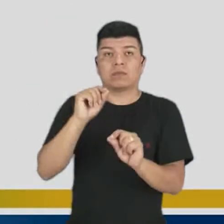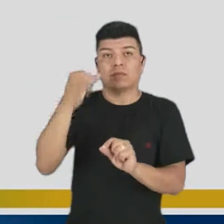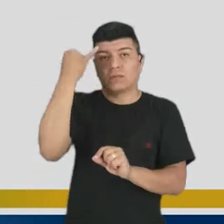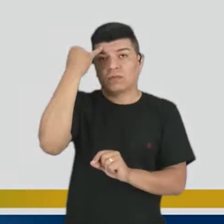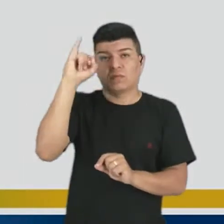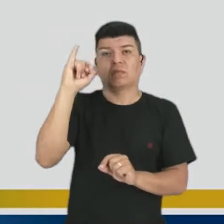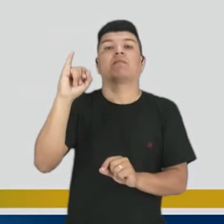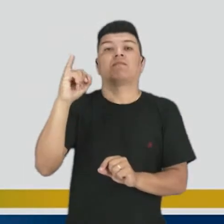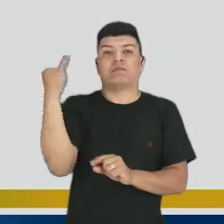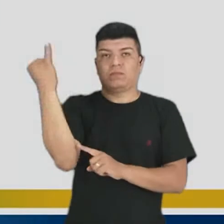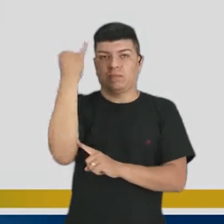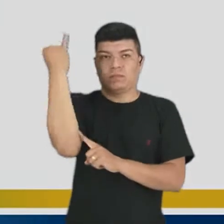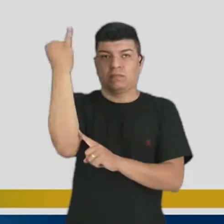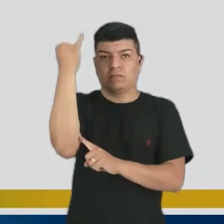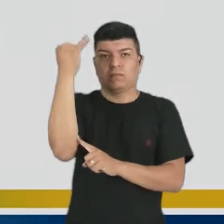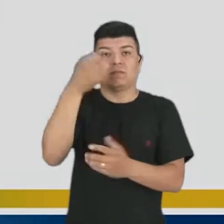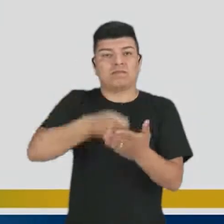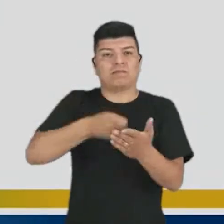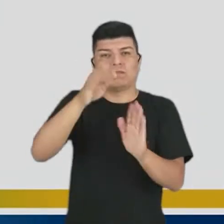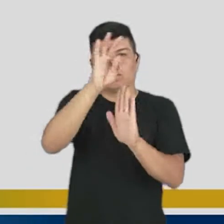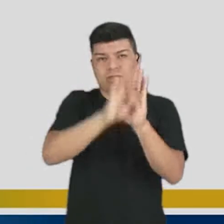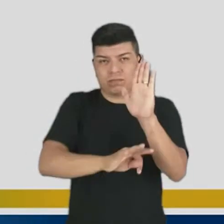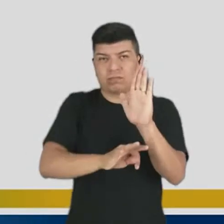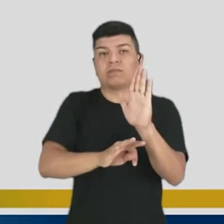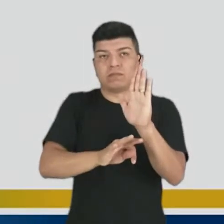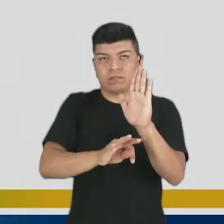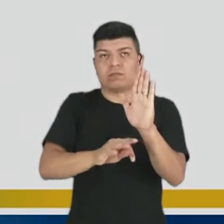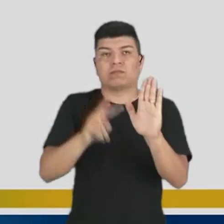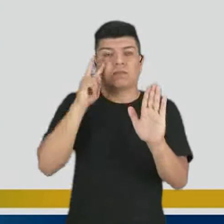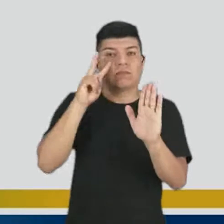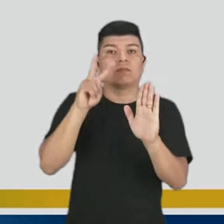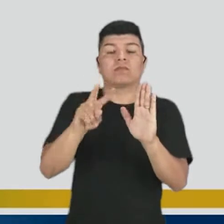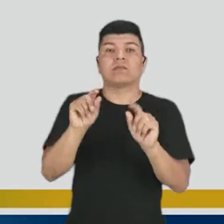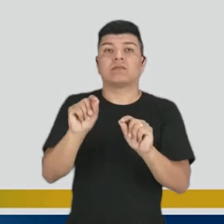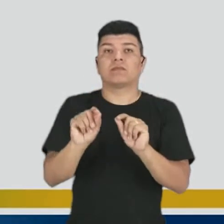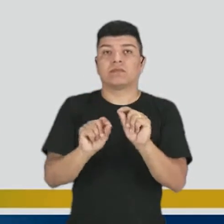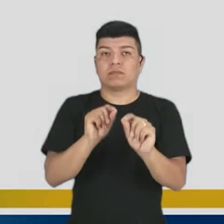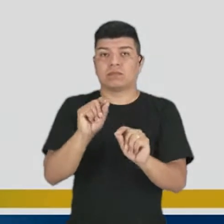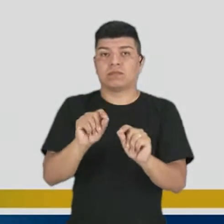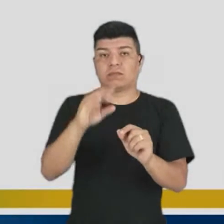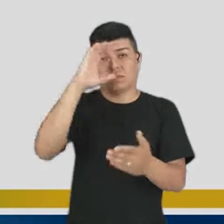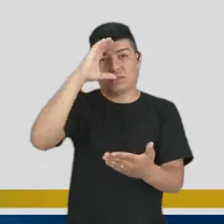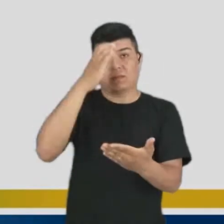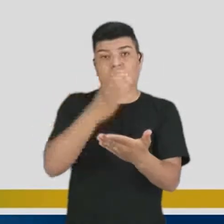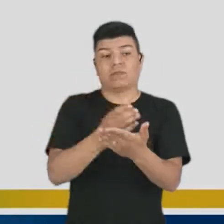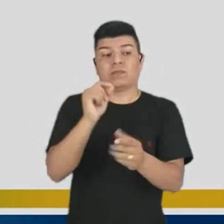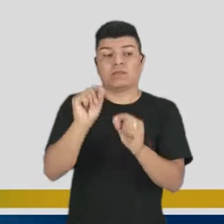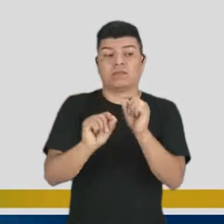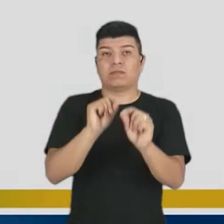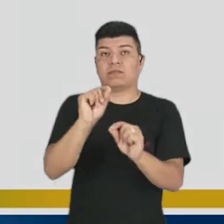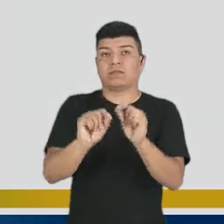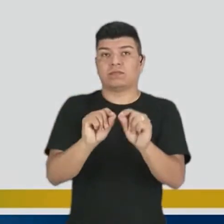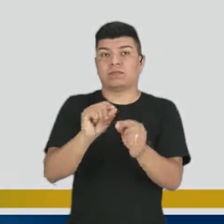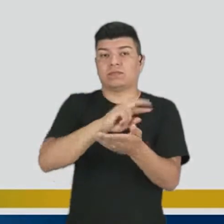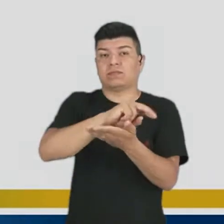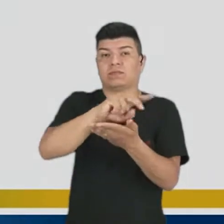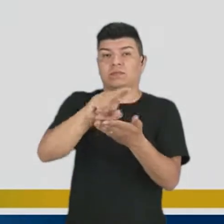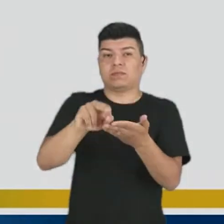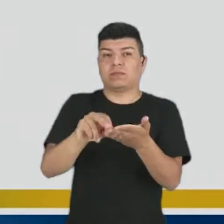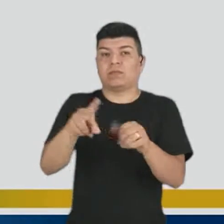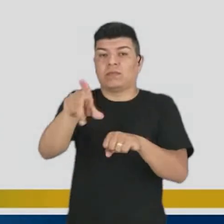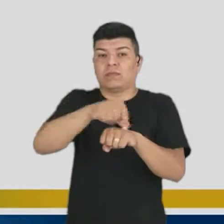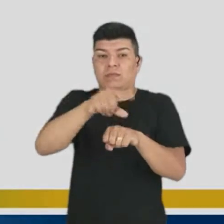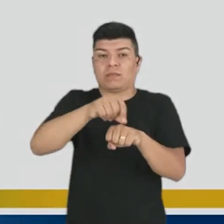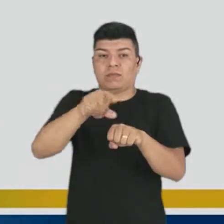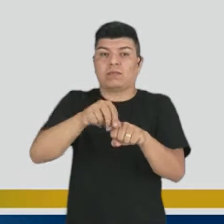ideia primordial que a gente defende no texto, é o nosso ponto de vista. E essa tese é constituída justamente dos vários argumentos